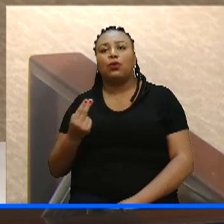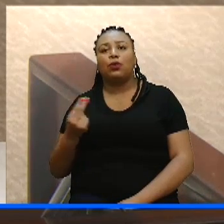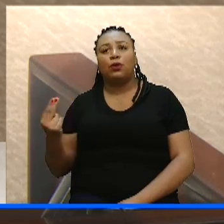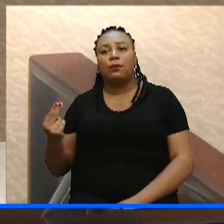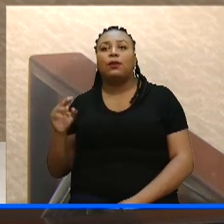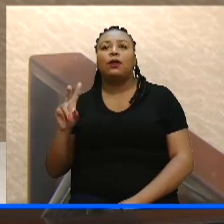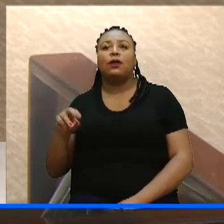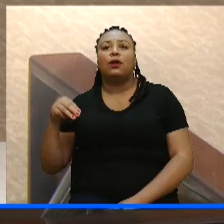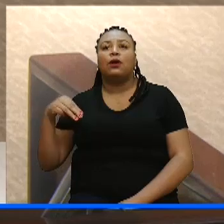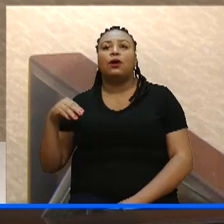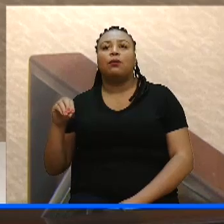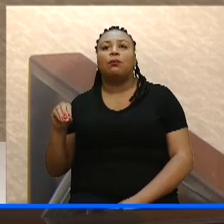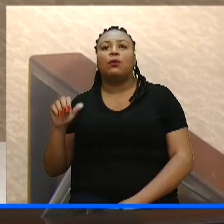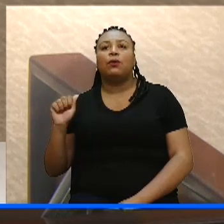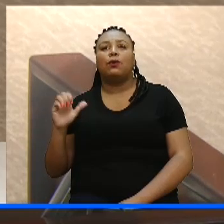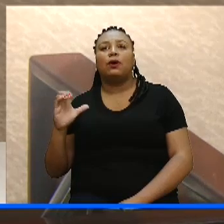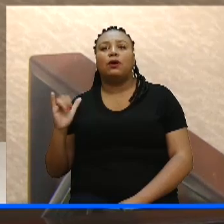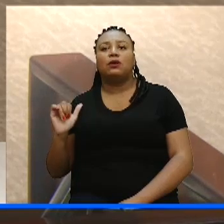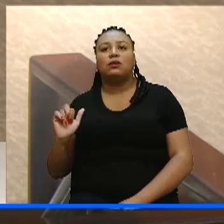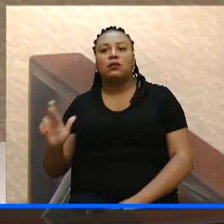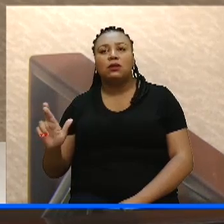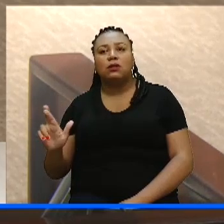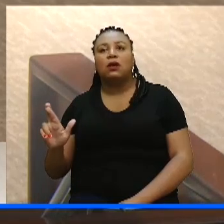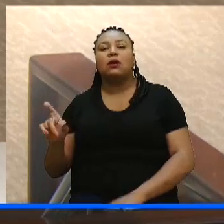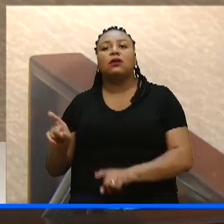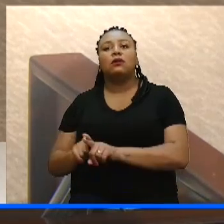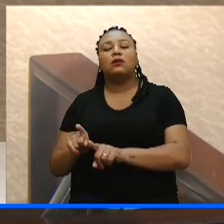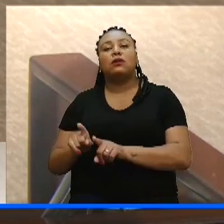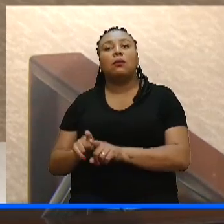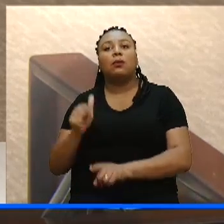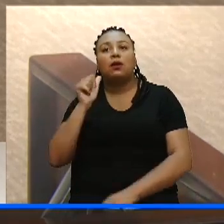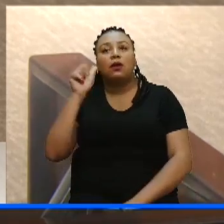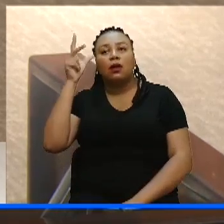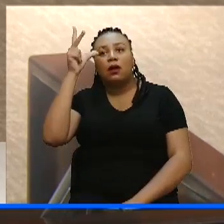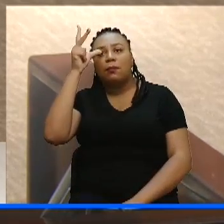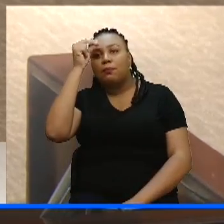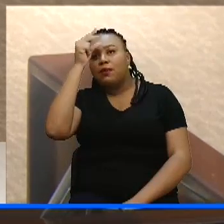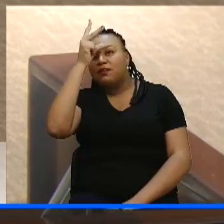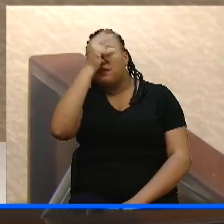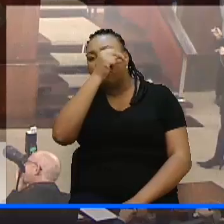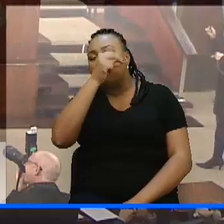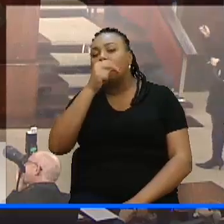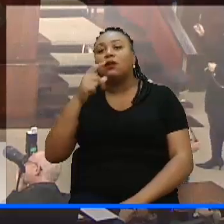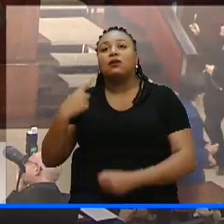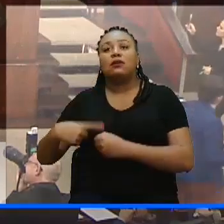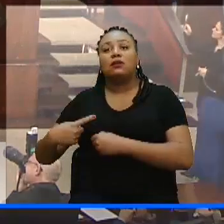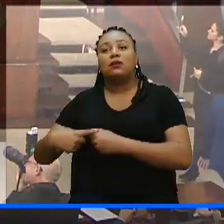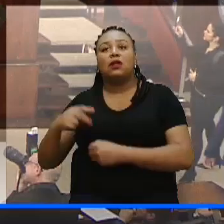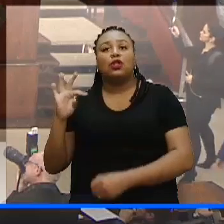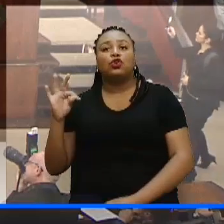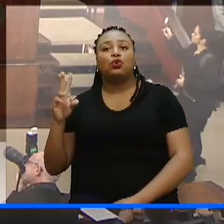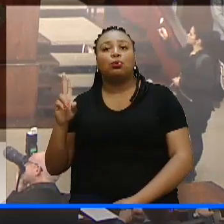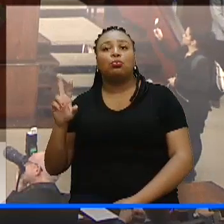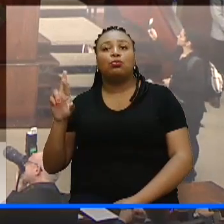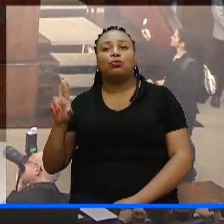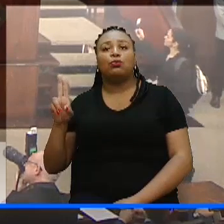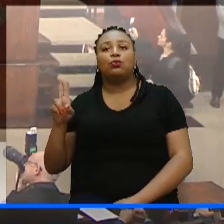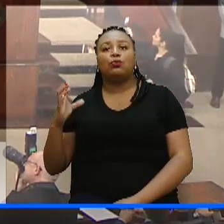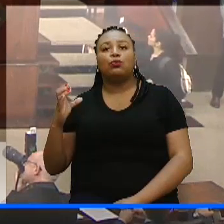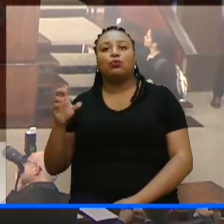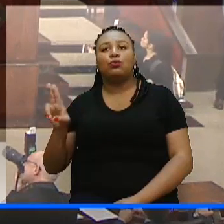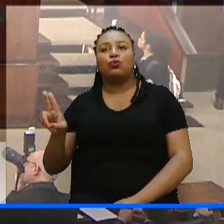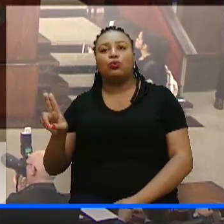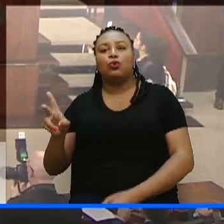xola ea prefeita de tururu sul selmir a fera mec